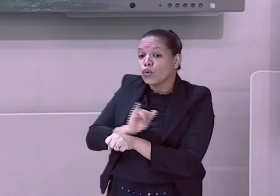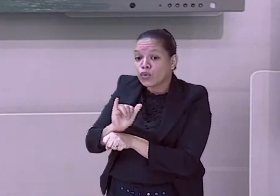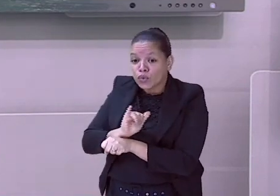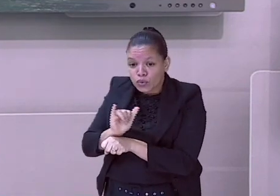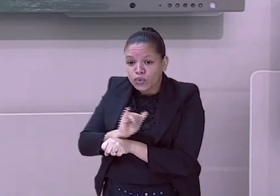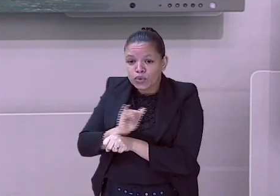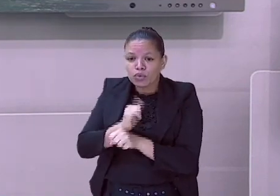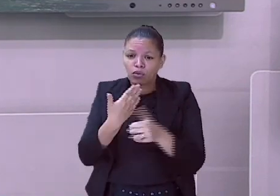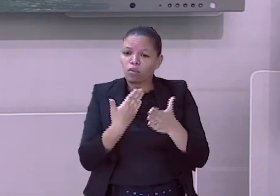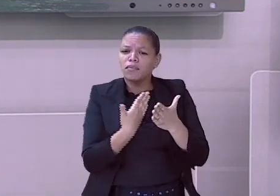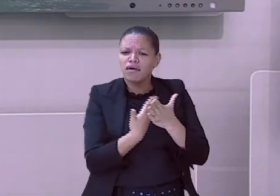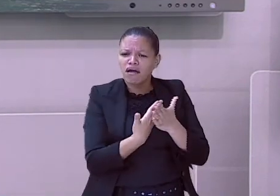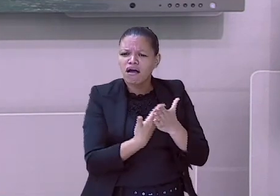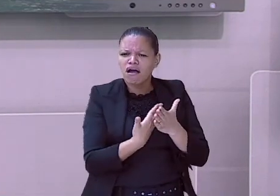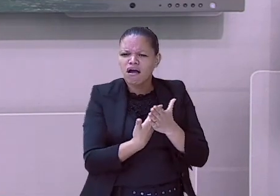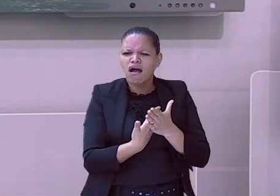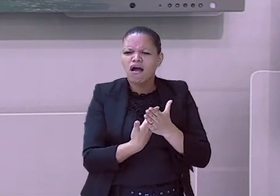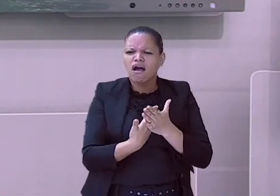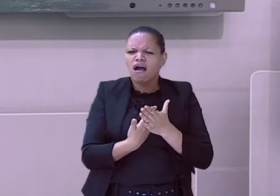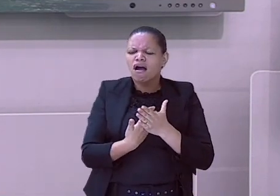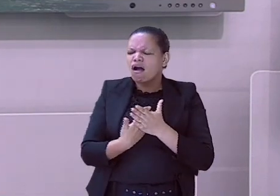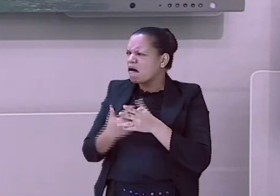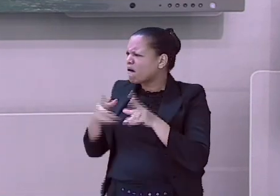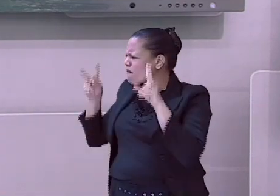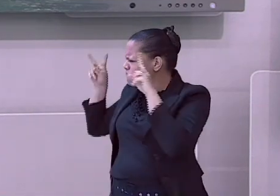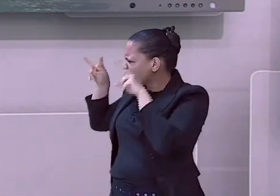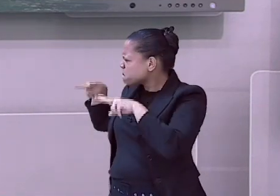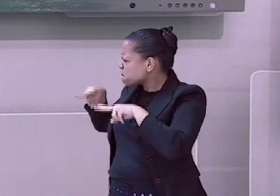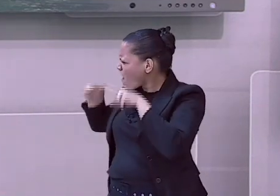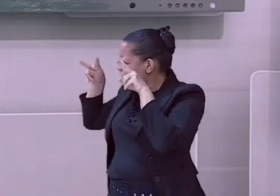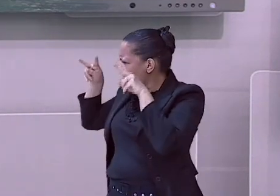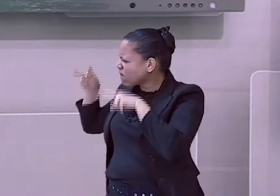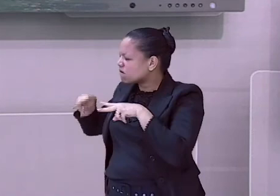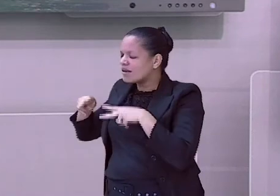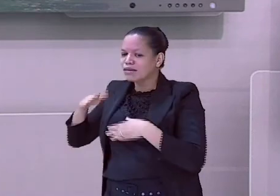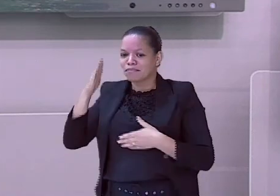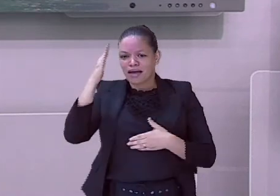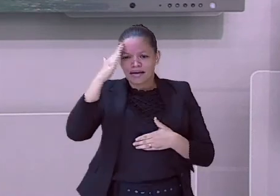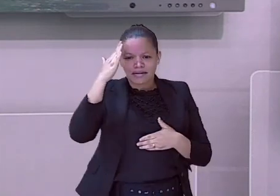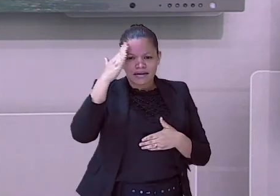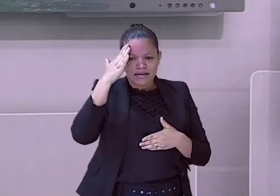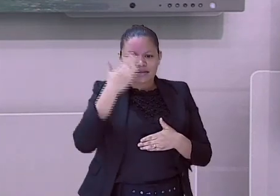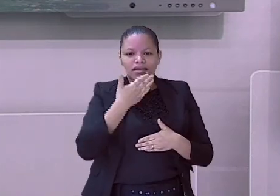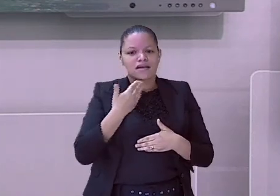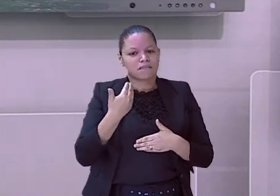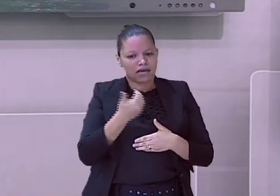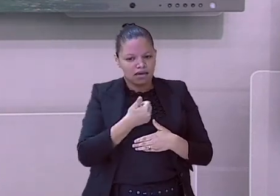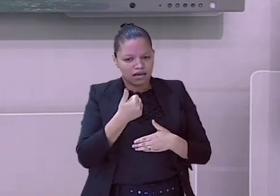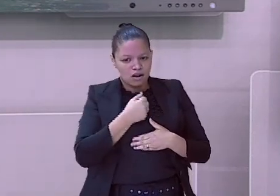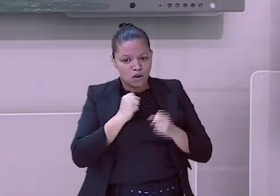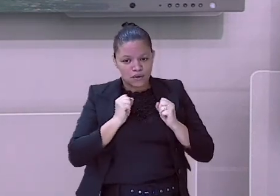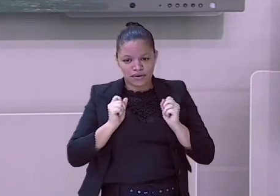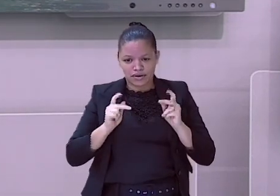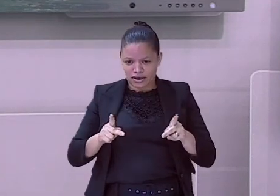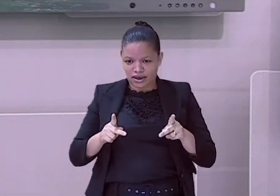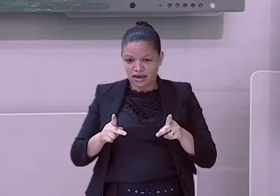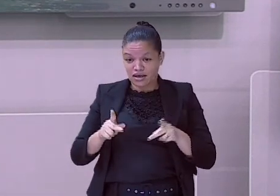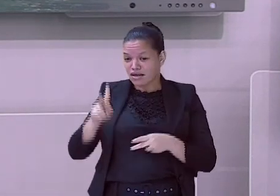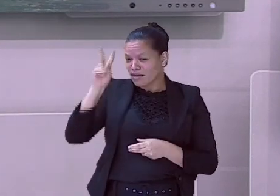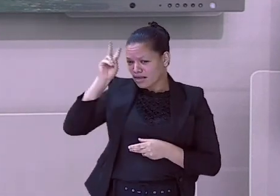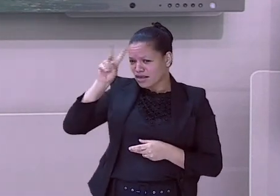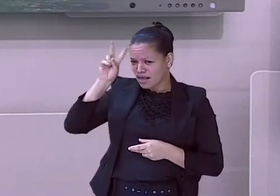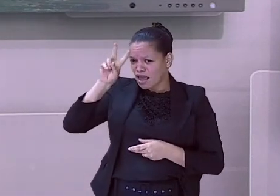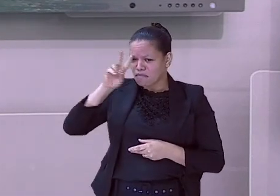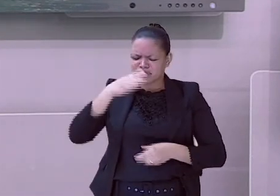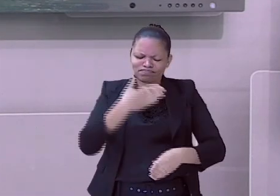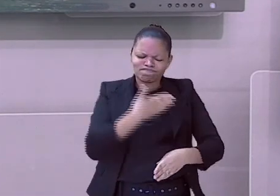de estar anotando alguma informação. Agora é com você, meu estudante querido. E para acessar